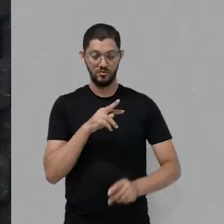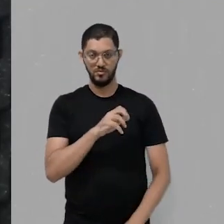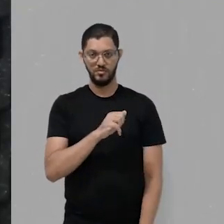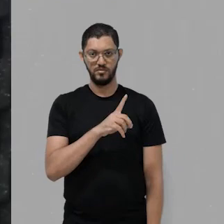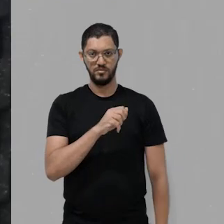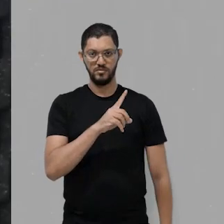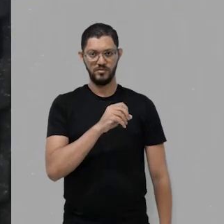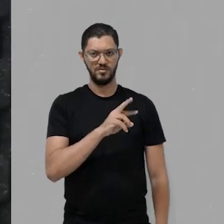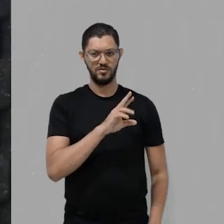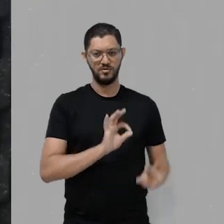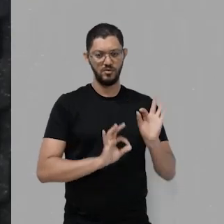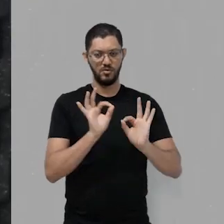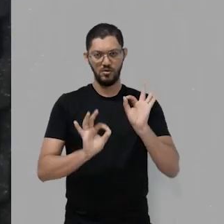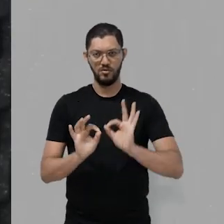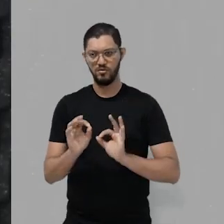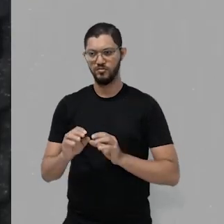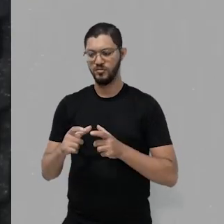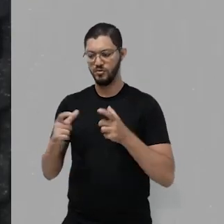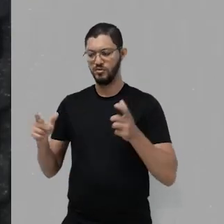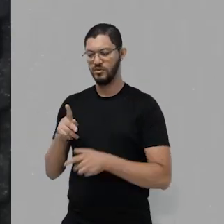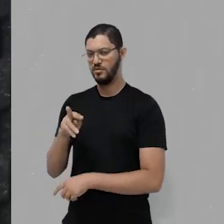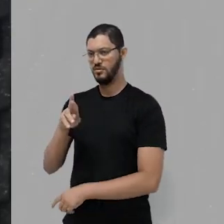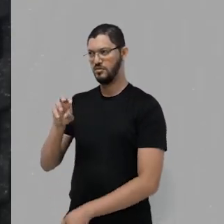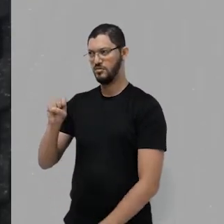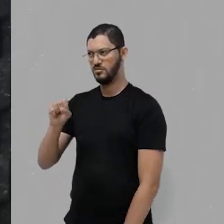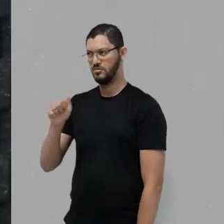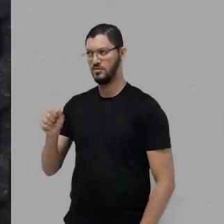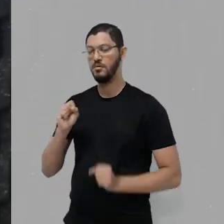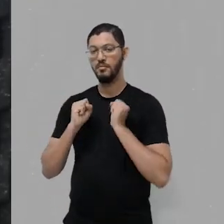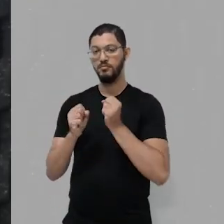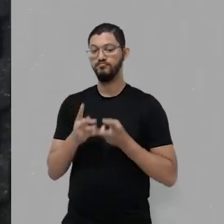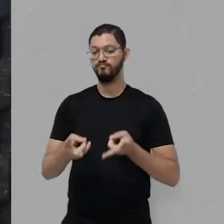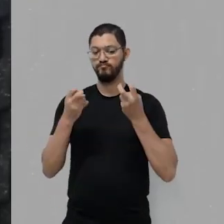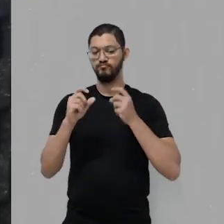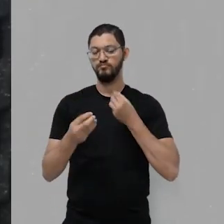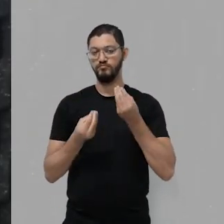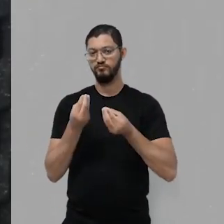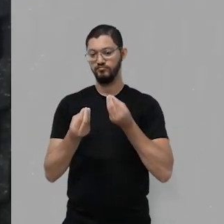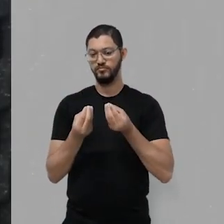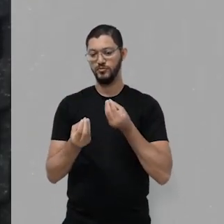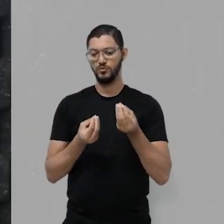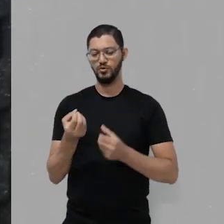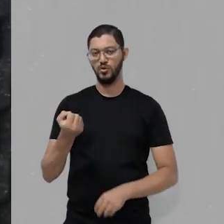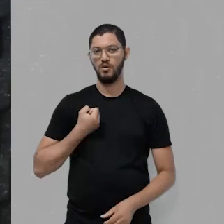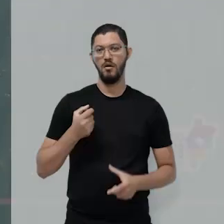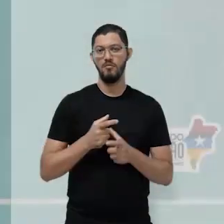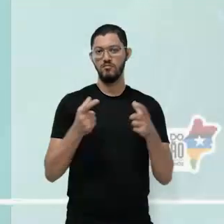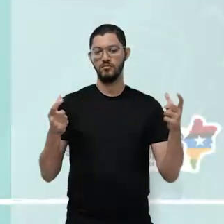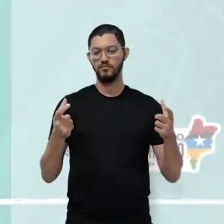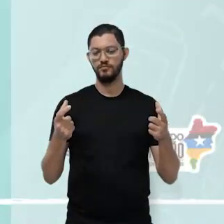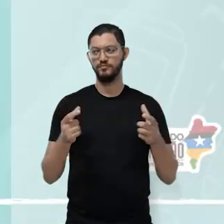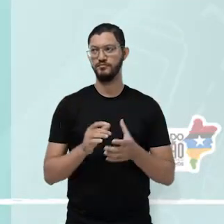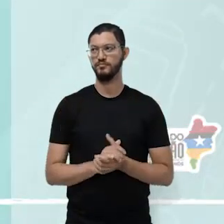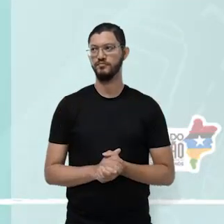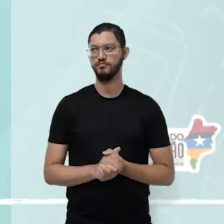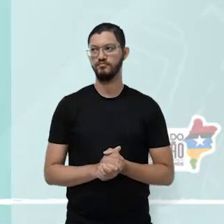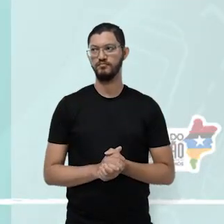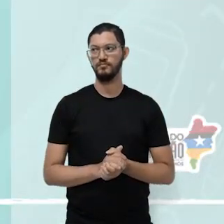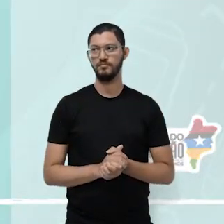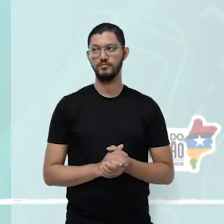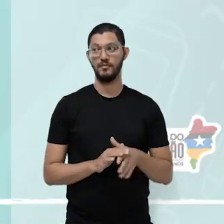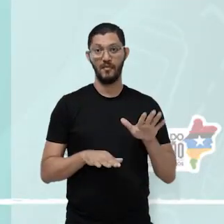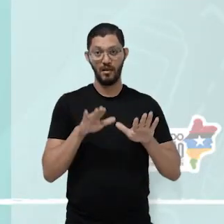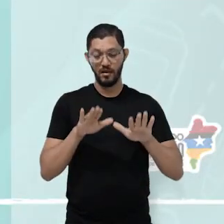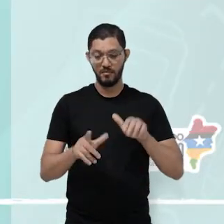predadores regula o crescimento das presas. Então, nós podemos perceber essa grande dependência